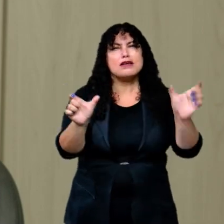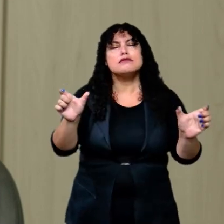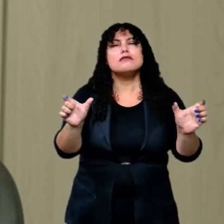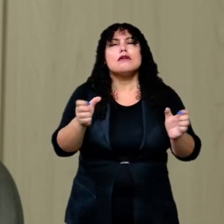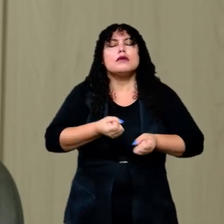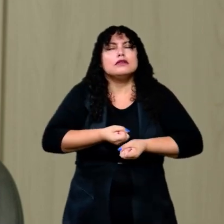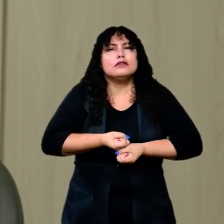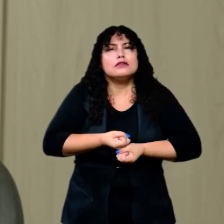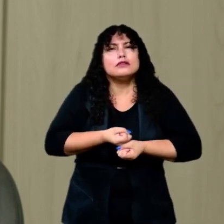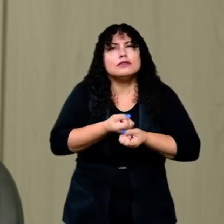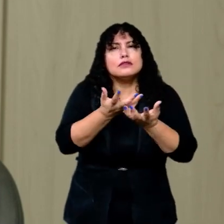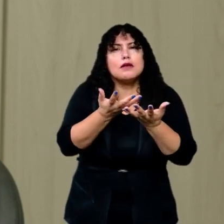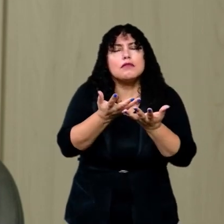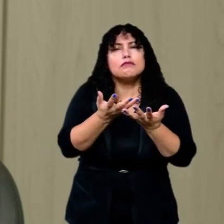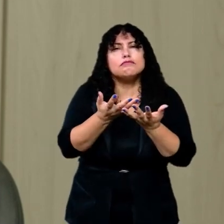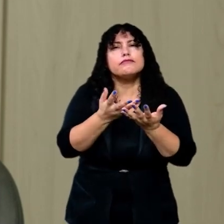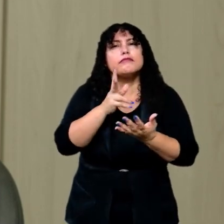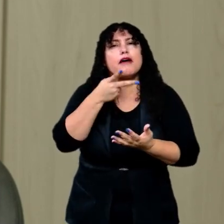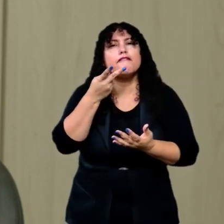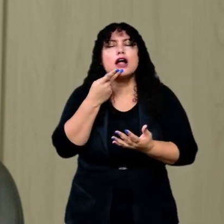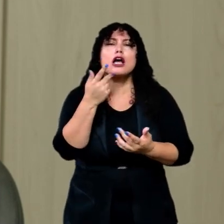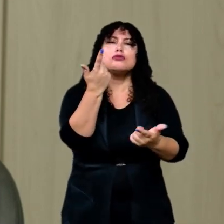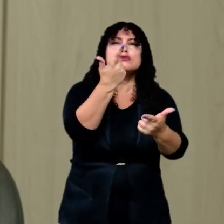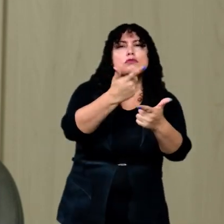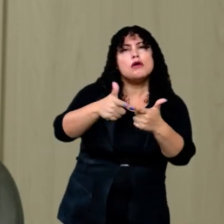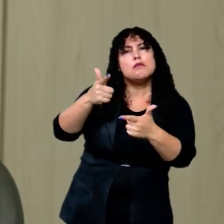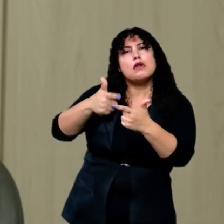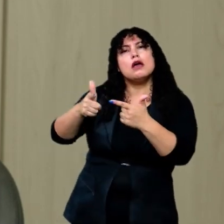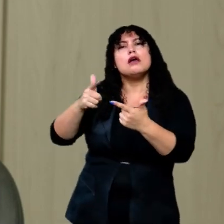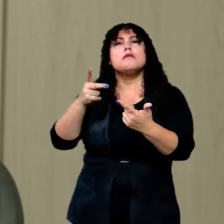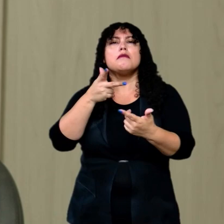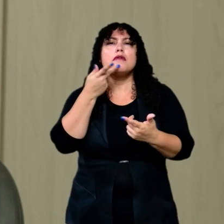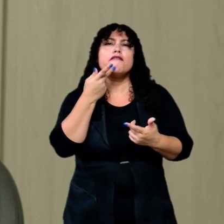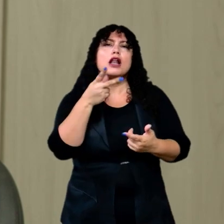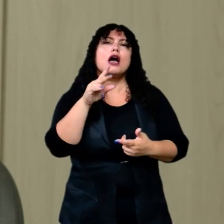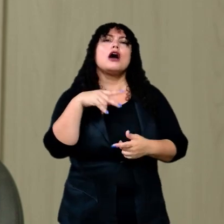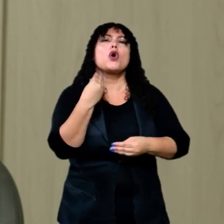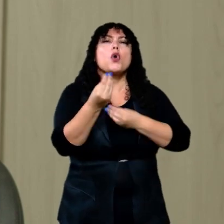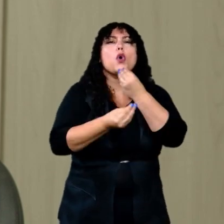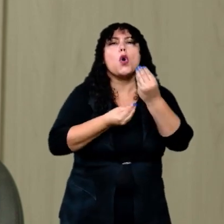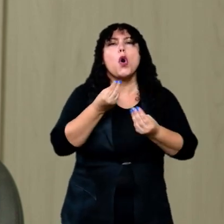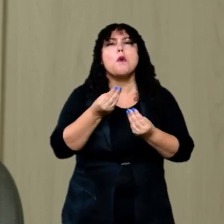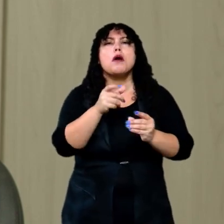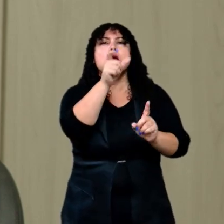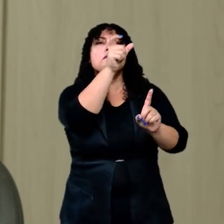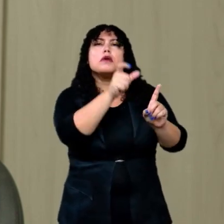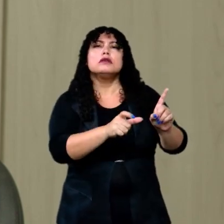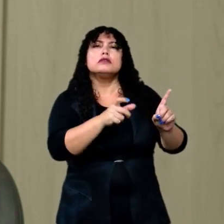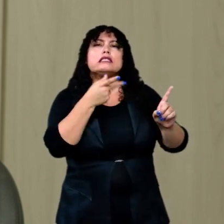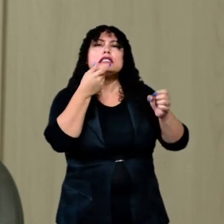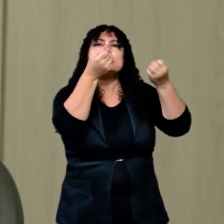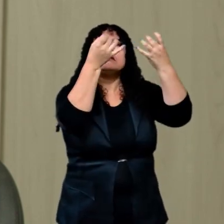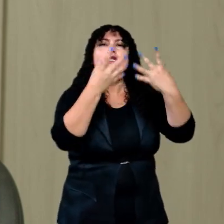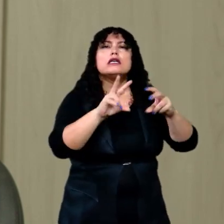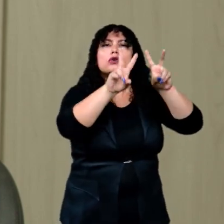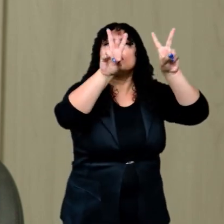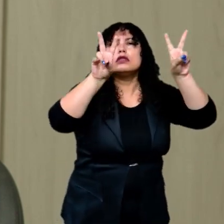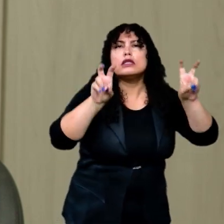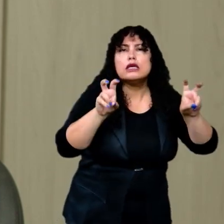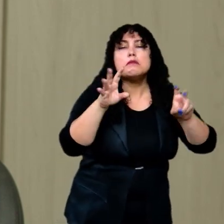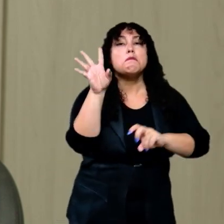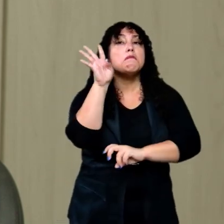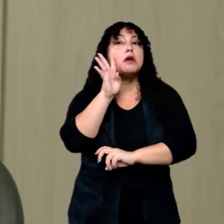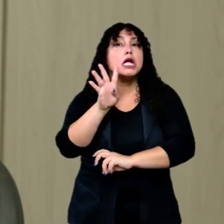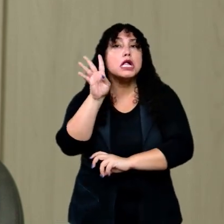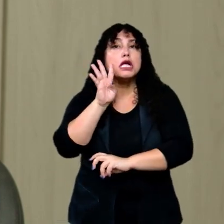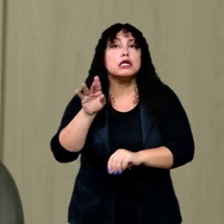para desabafar. Né, para falar dos seus problemas, para falar, então a gente leva pessoas que falam sobre determinada temática, então é muito